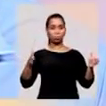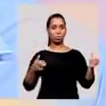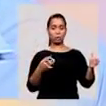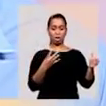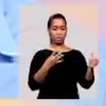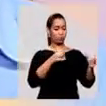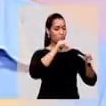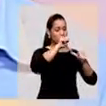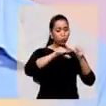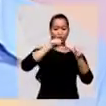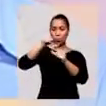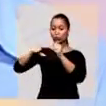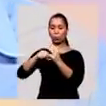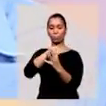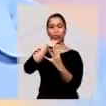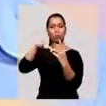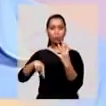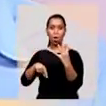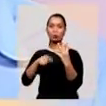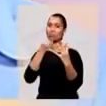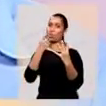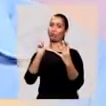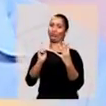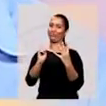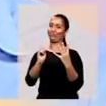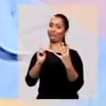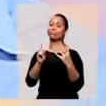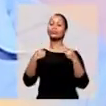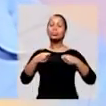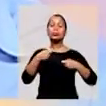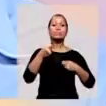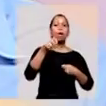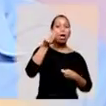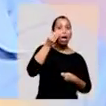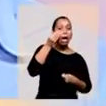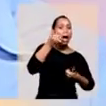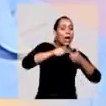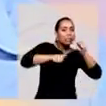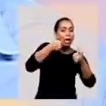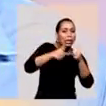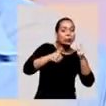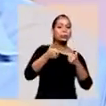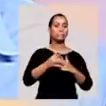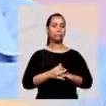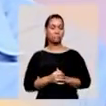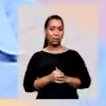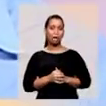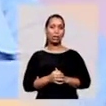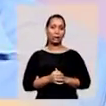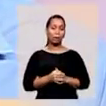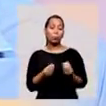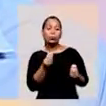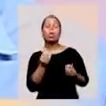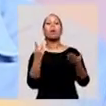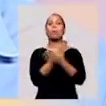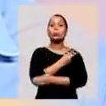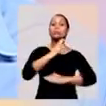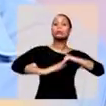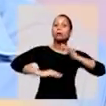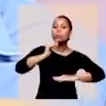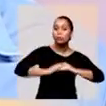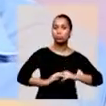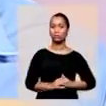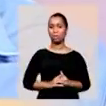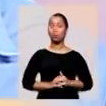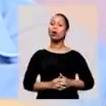4 trocas em um ano. Isso não é bem visto. Então, a gente precisa analisar melhor o que está acontecendo com esse profissional. E aí entra entra a questão que a gente